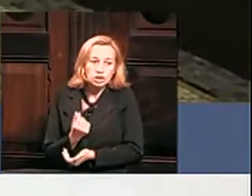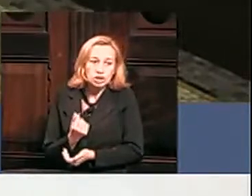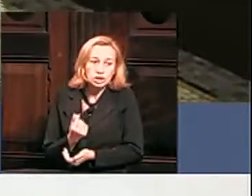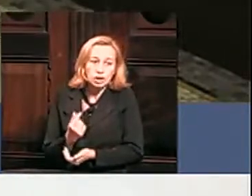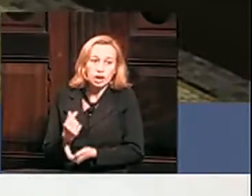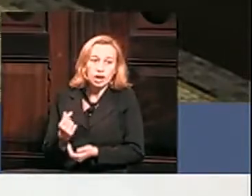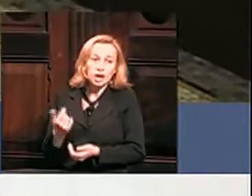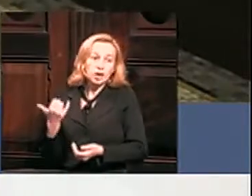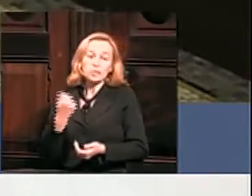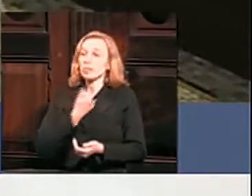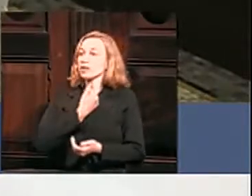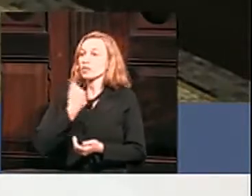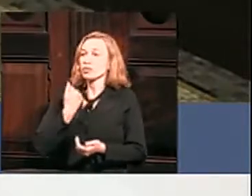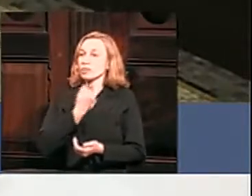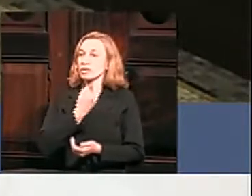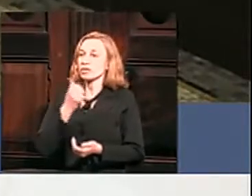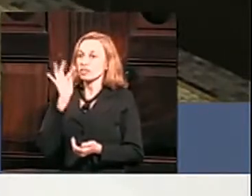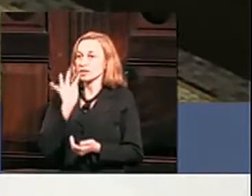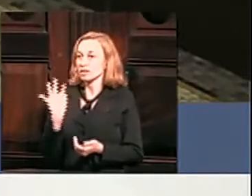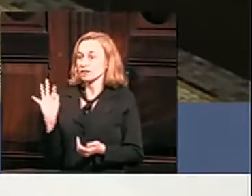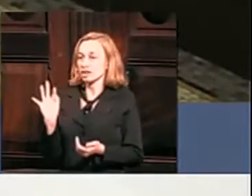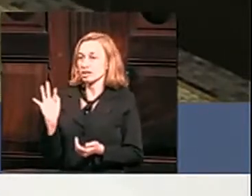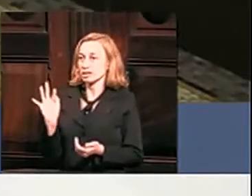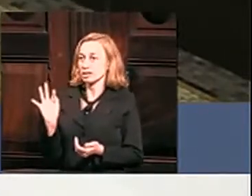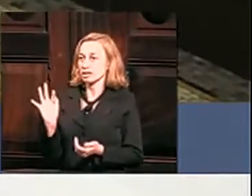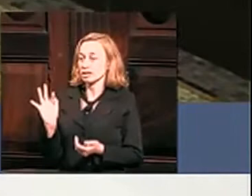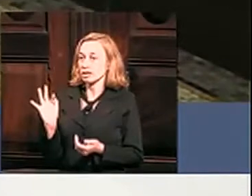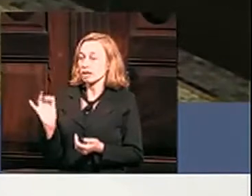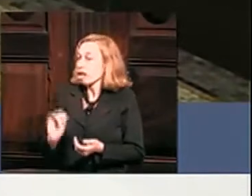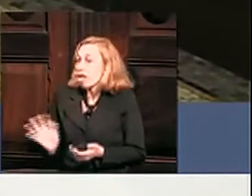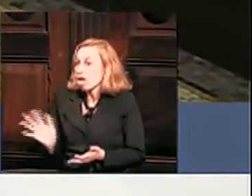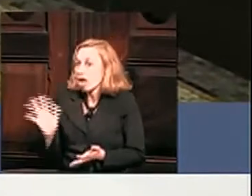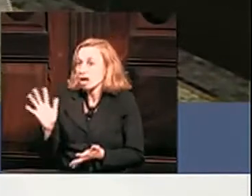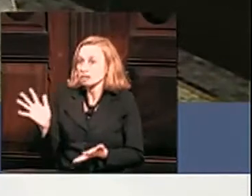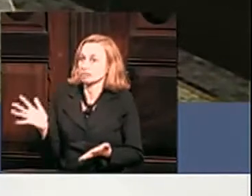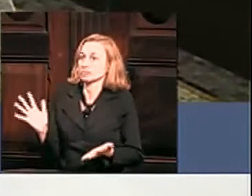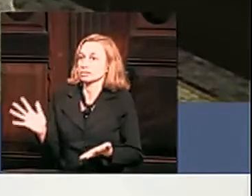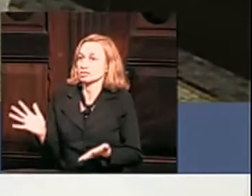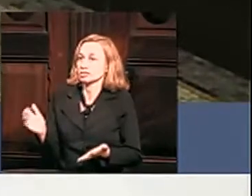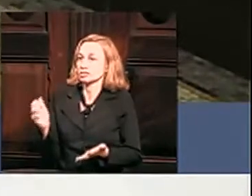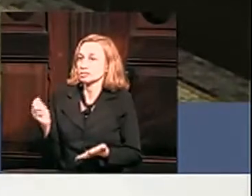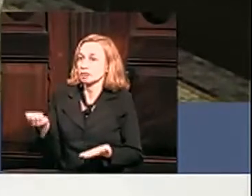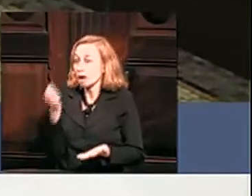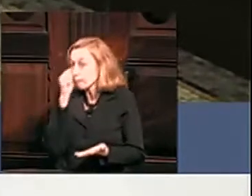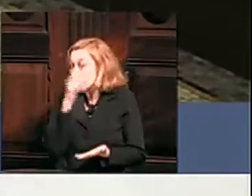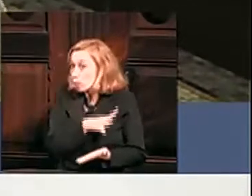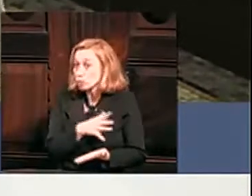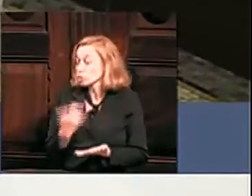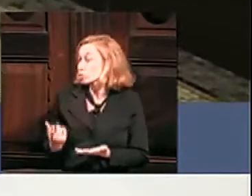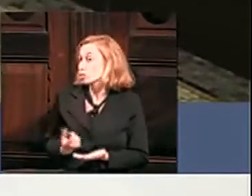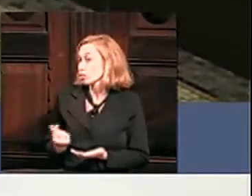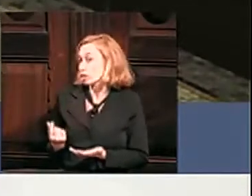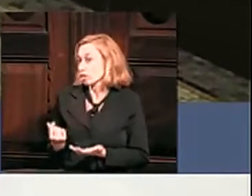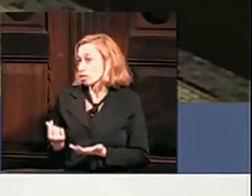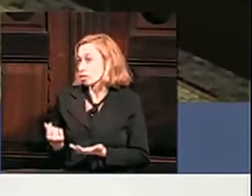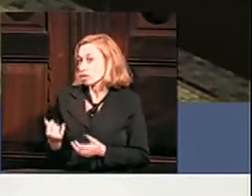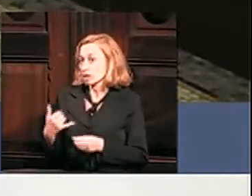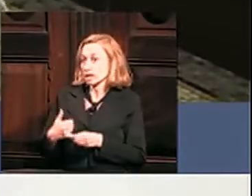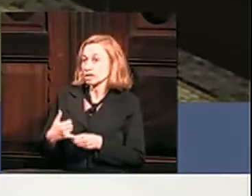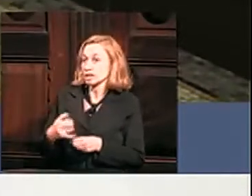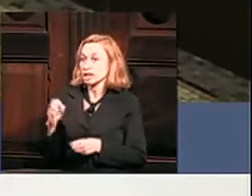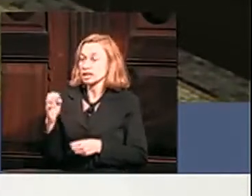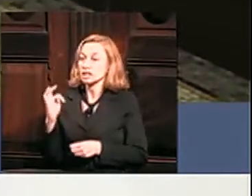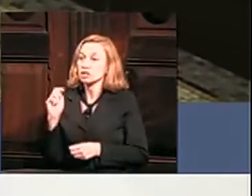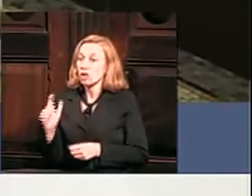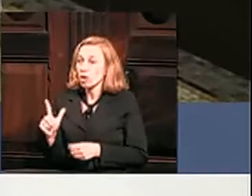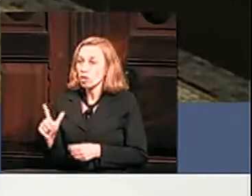que é uma mercadoria que está muito cara. É um absurdo o preço que está hoje a gasolina, é um absurdo o preço que está hoje o etanol.